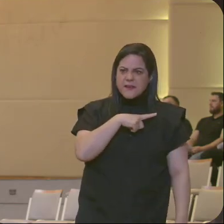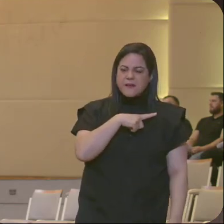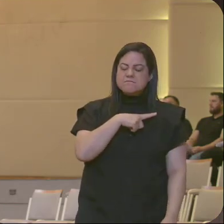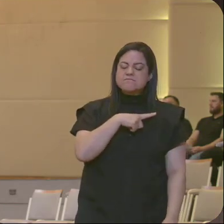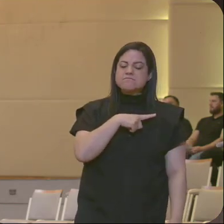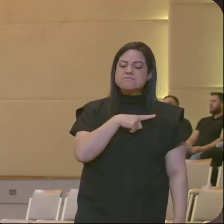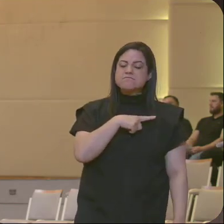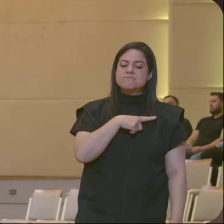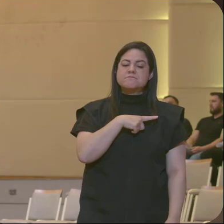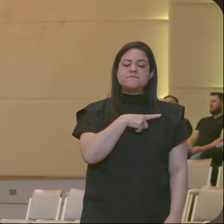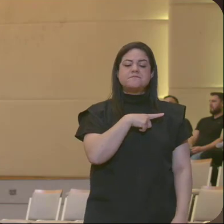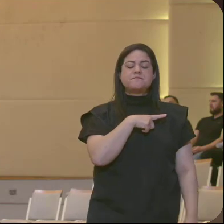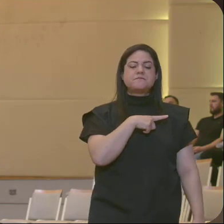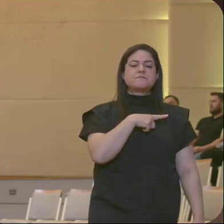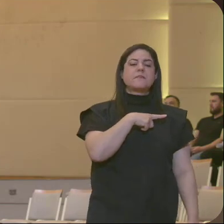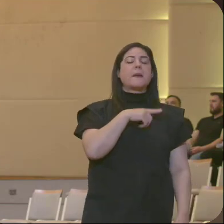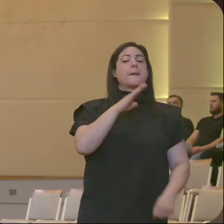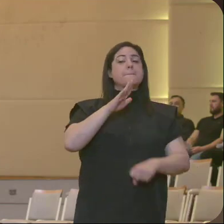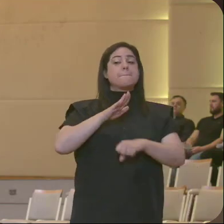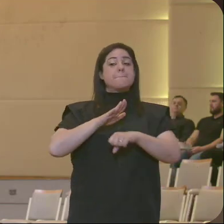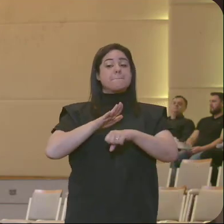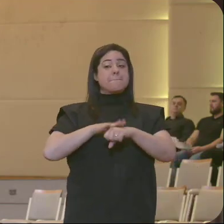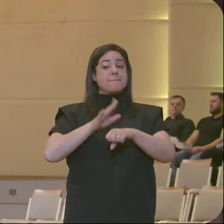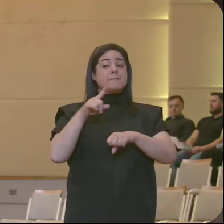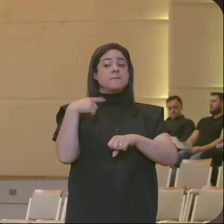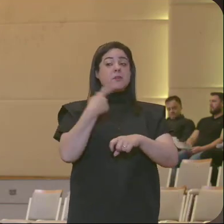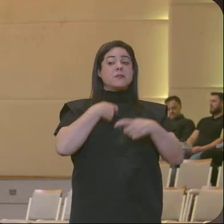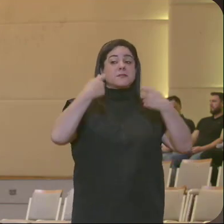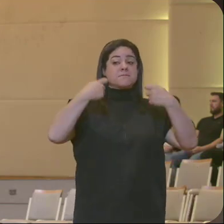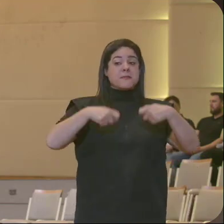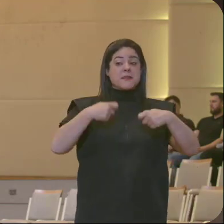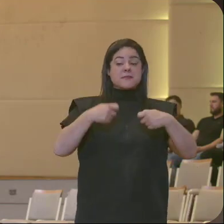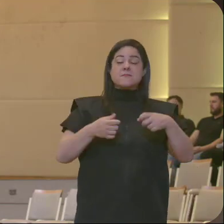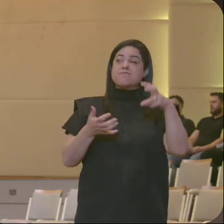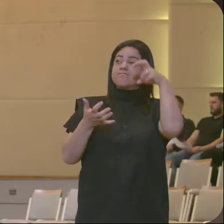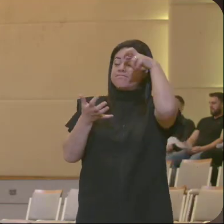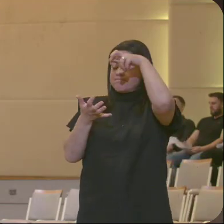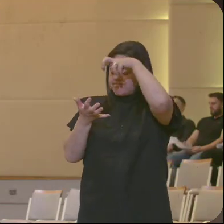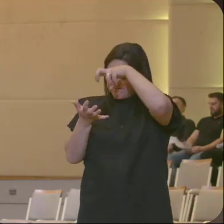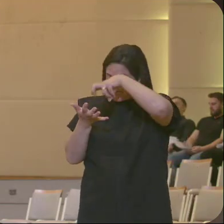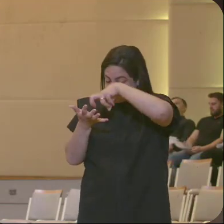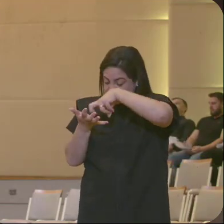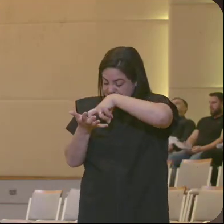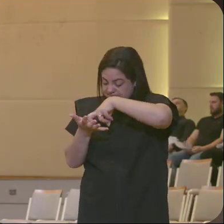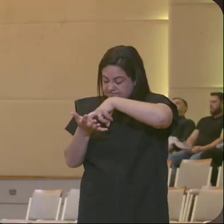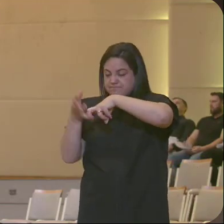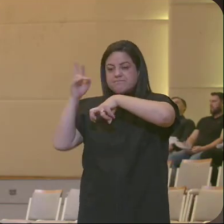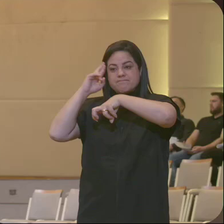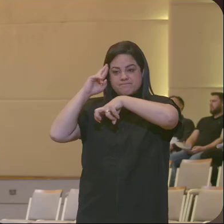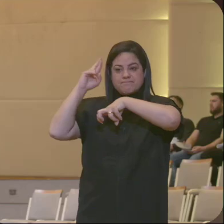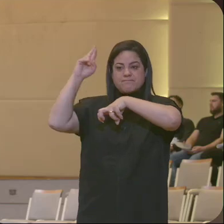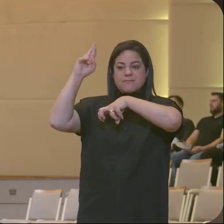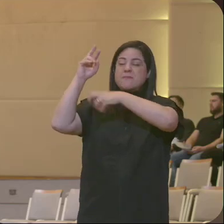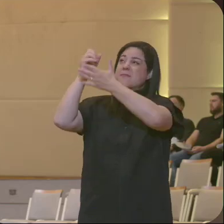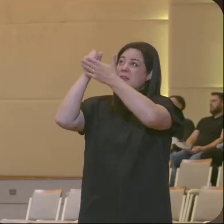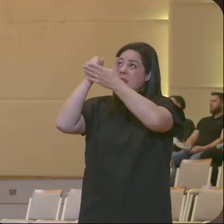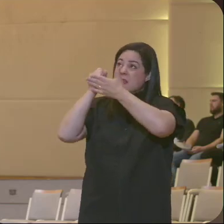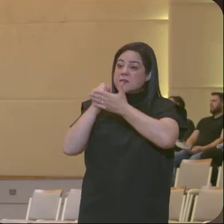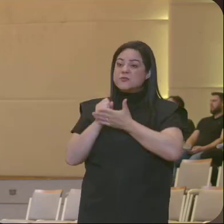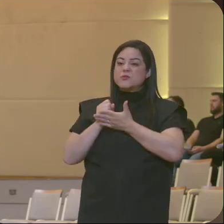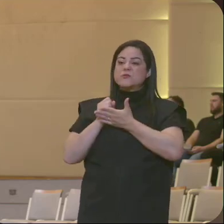atingem, mais nós precisamos nos prostrar perante o Senhor para que Ele nos ajude